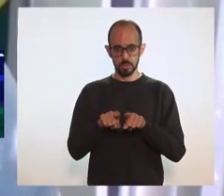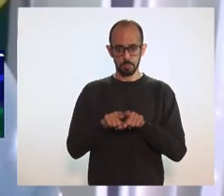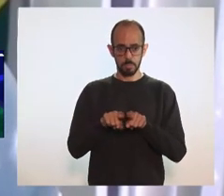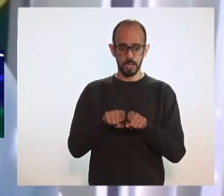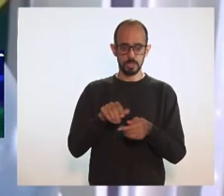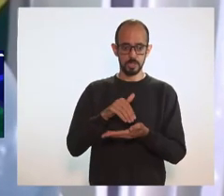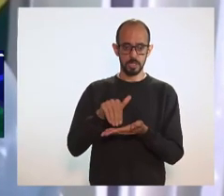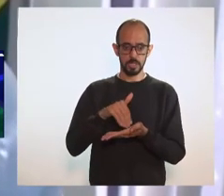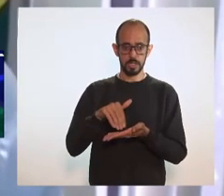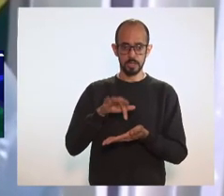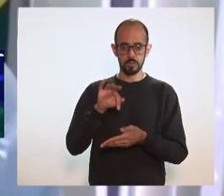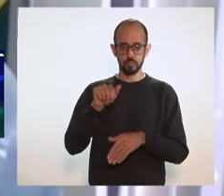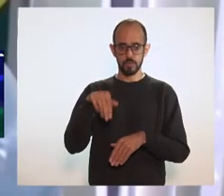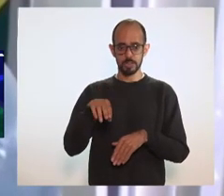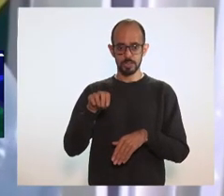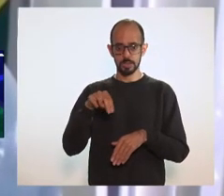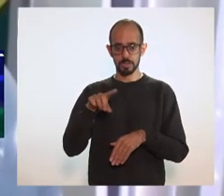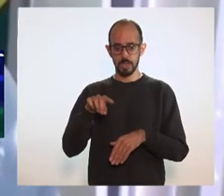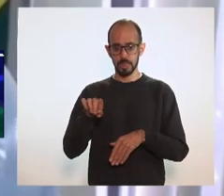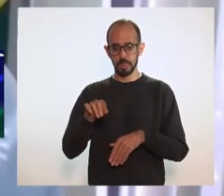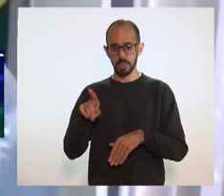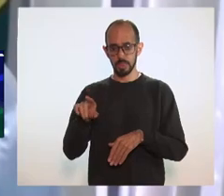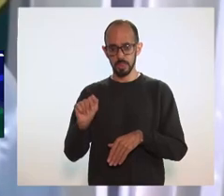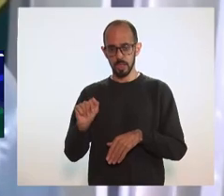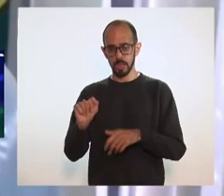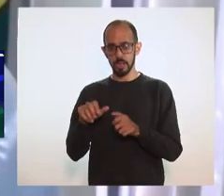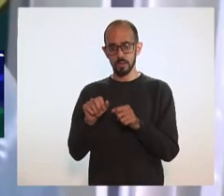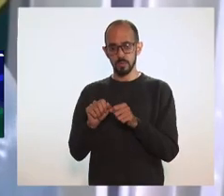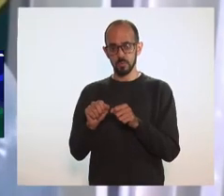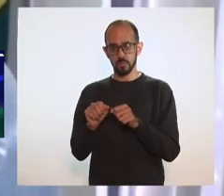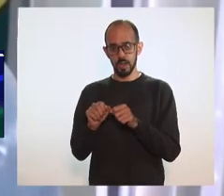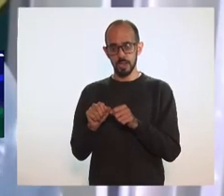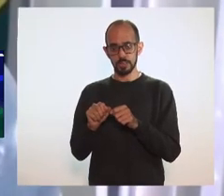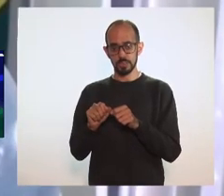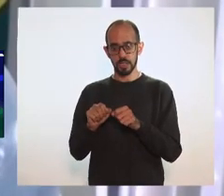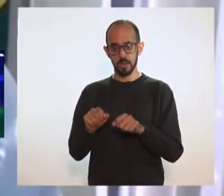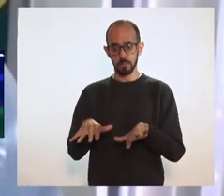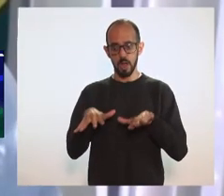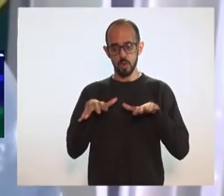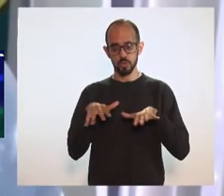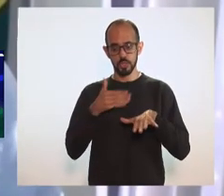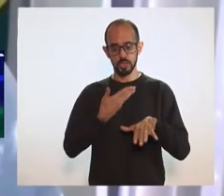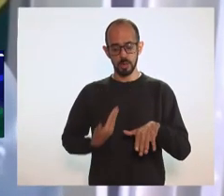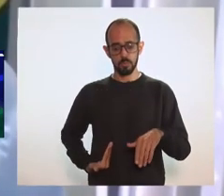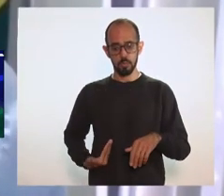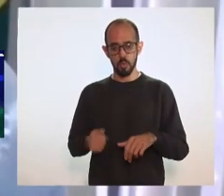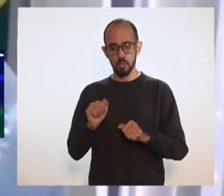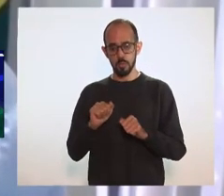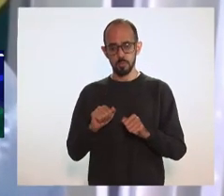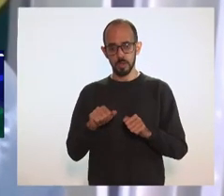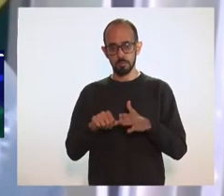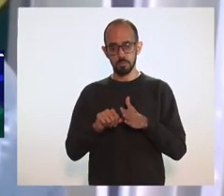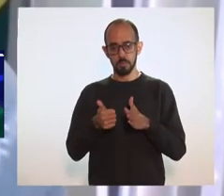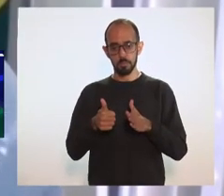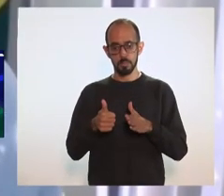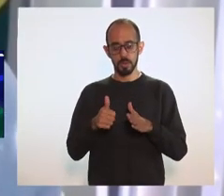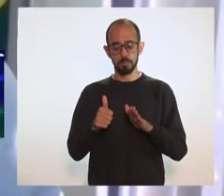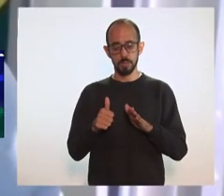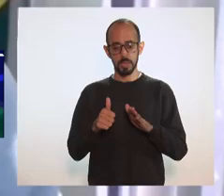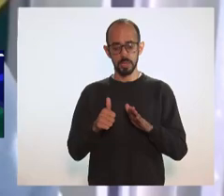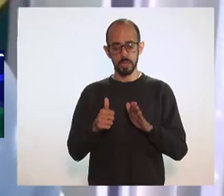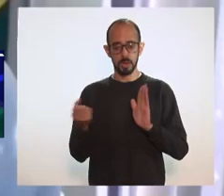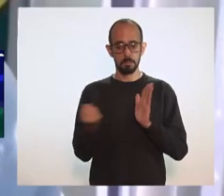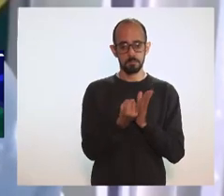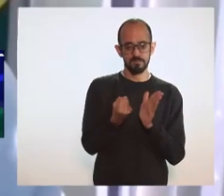Ciliano, ver se é possível que a Secretaria de Fazenda já traga para a audiência pública, deputado Luiz Paulo, uma primeira projeção do impacto. Né? Seria